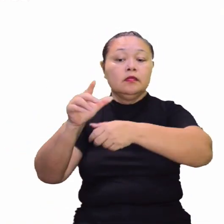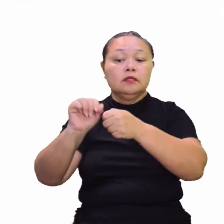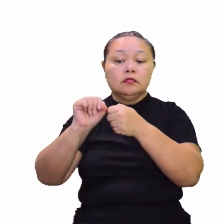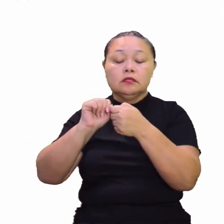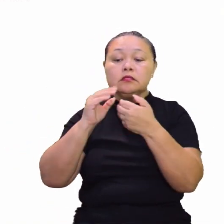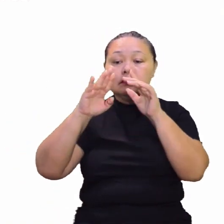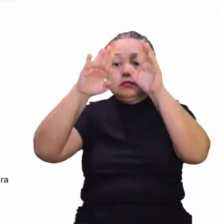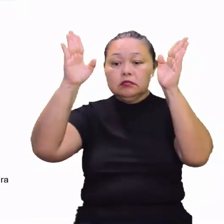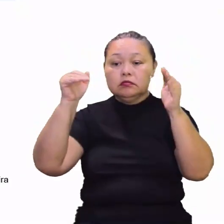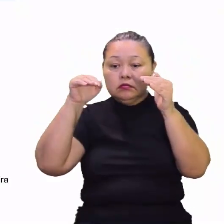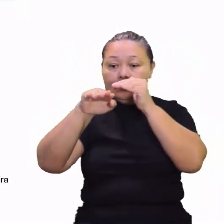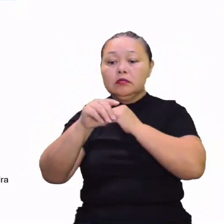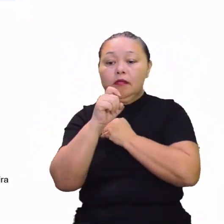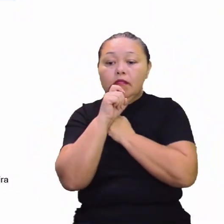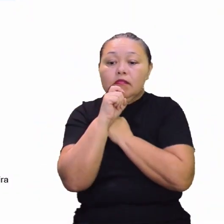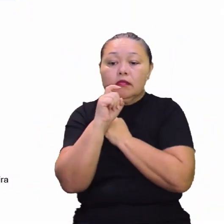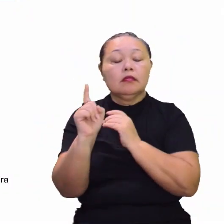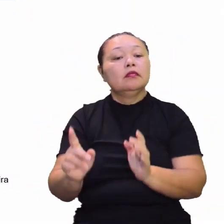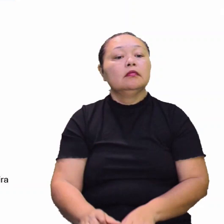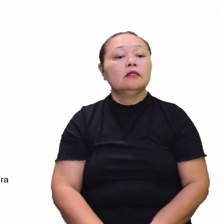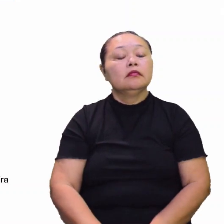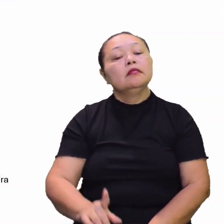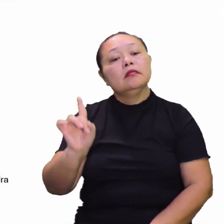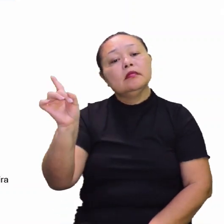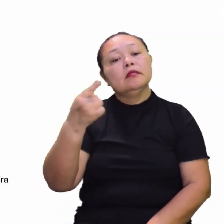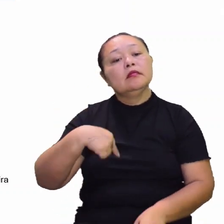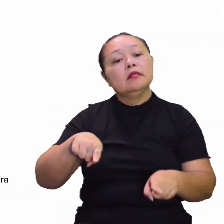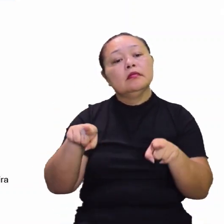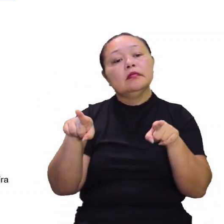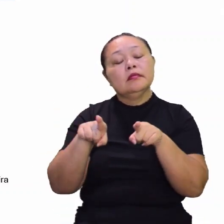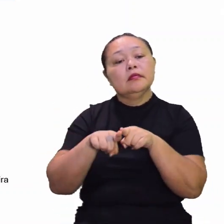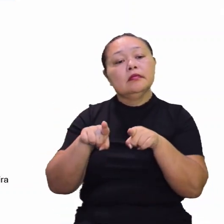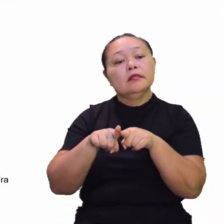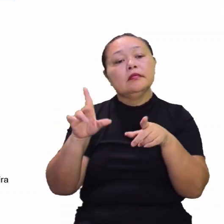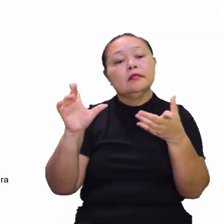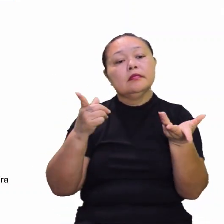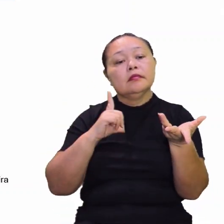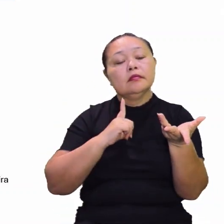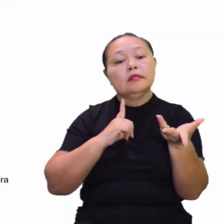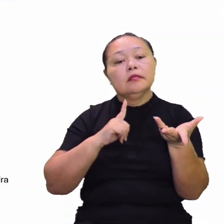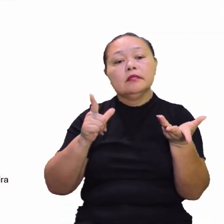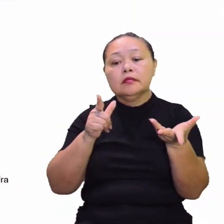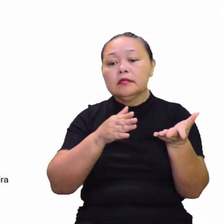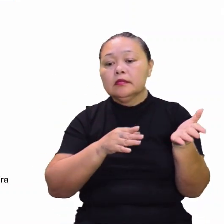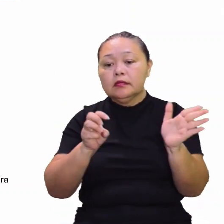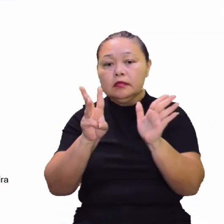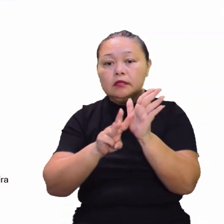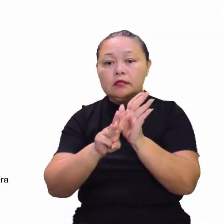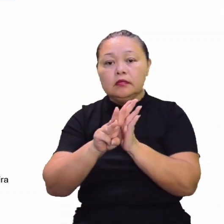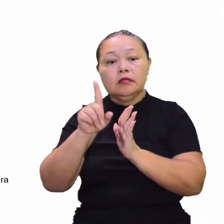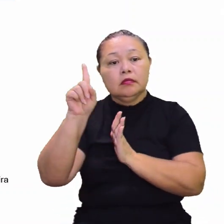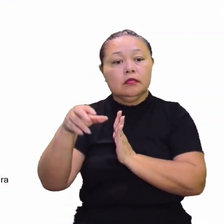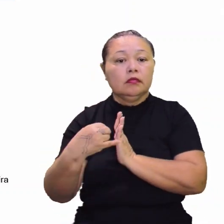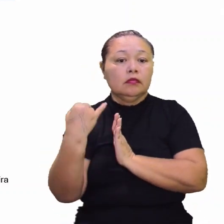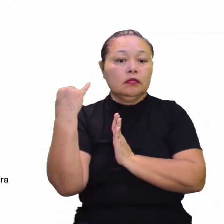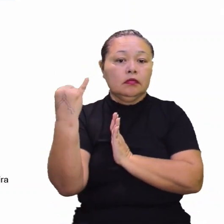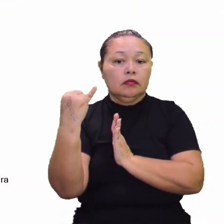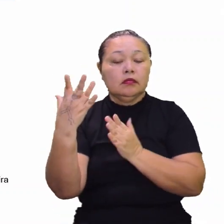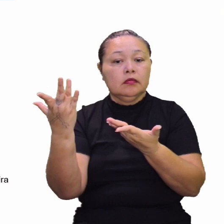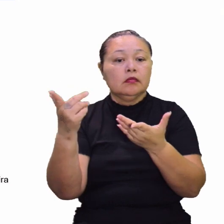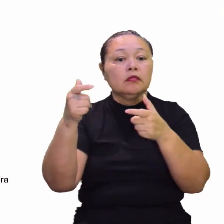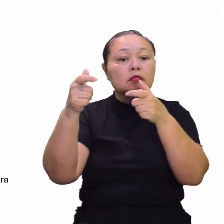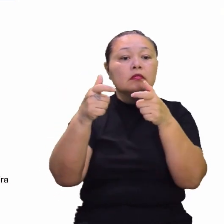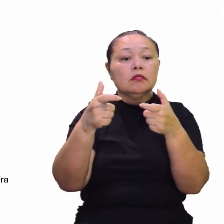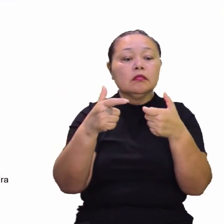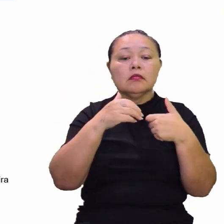refrigeração. Perfeito. A hidrovia do Madeira é uma das mais importantes vias de transporte, que